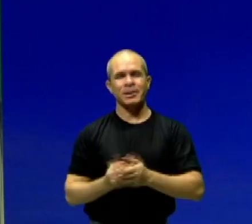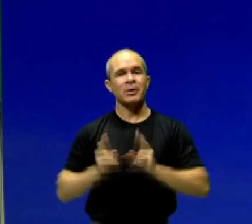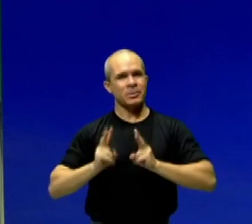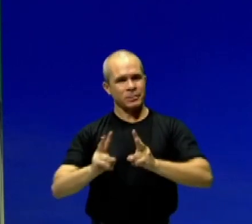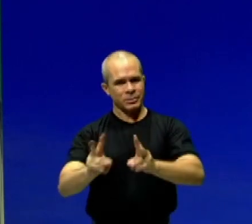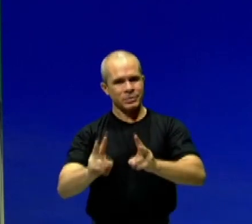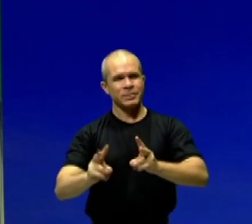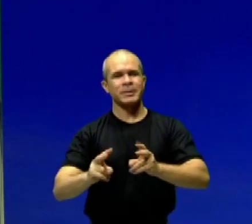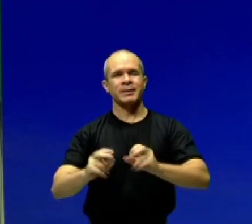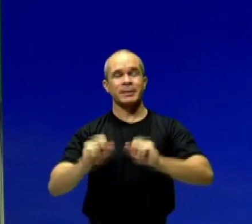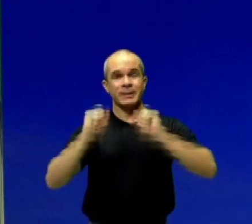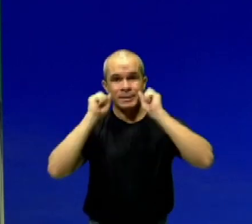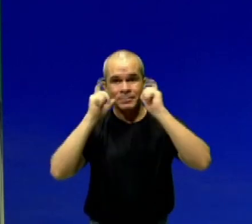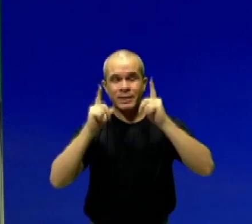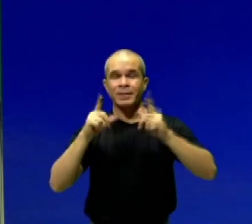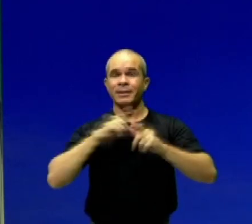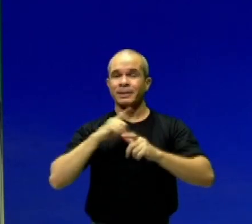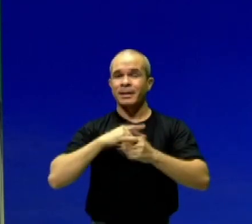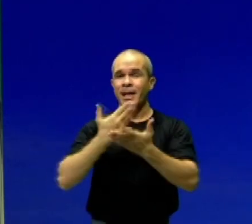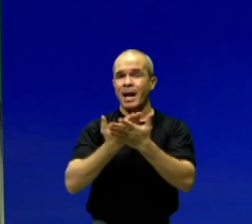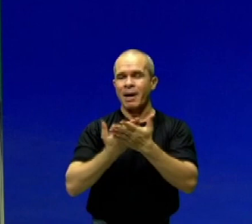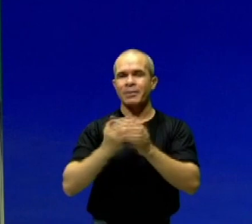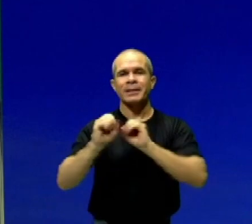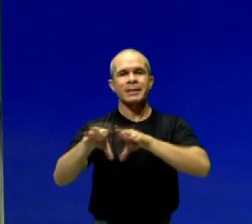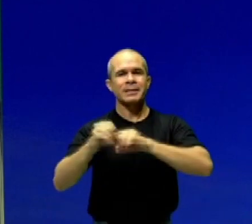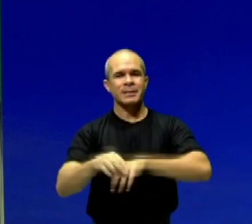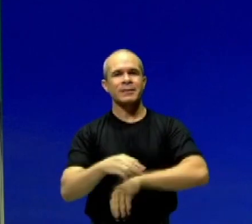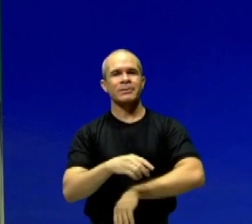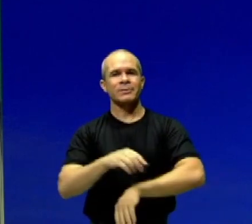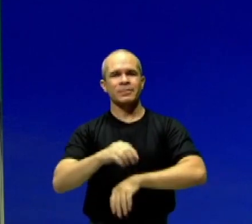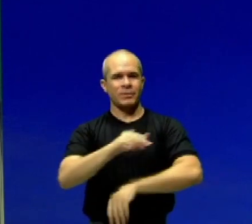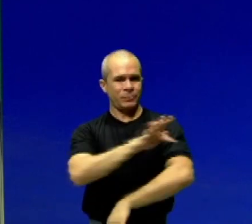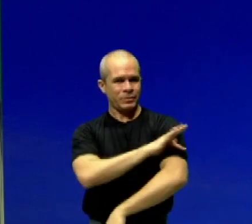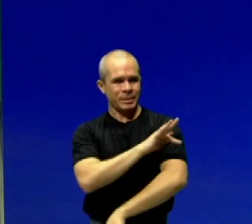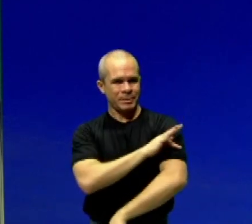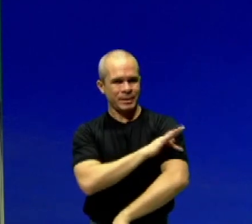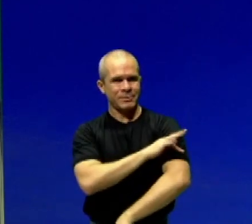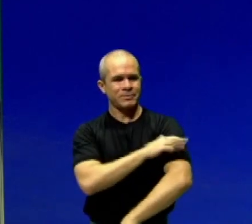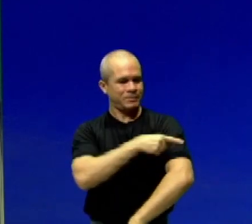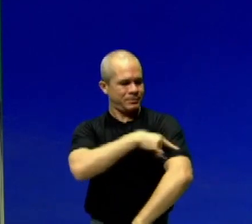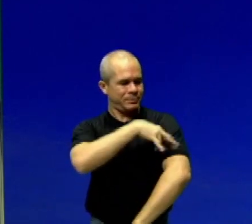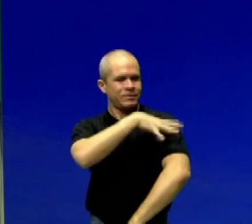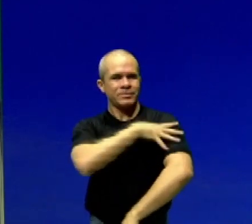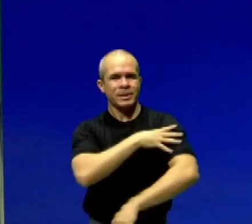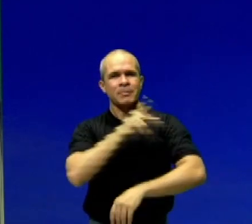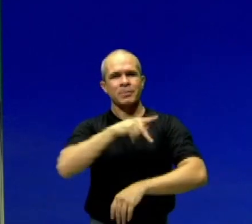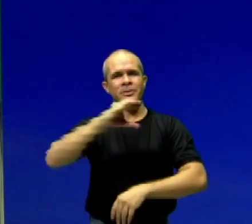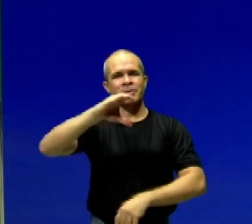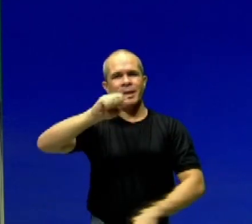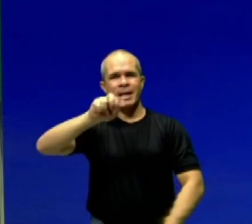fiquem ligados, amanhã teremos aulas para o ensino fundamental dos anos iniciais com a professora